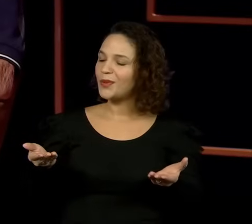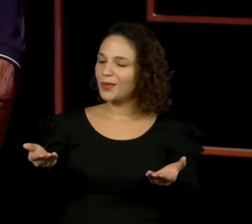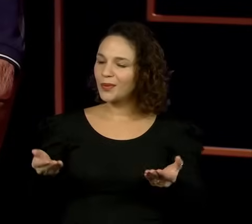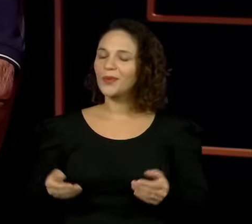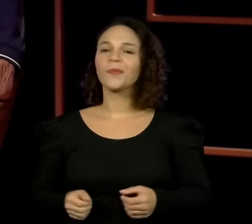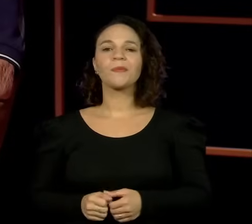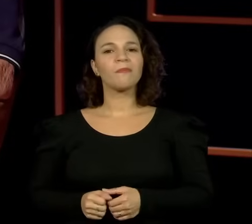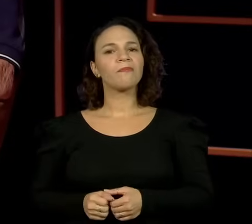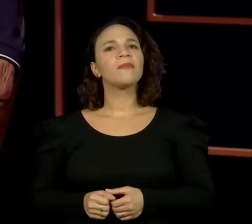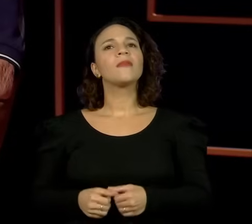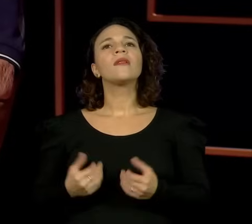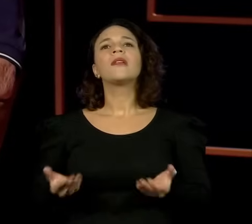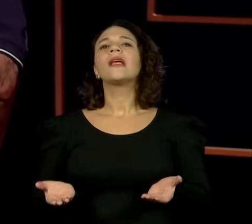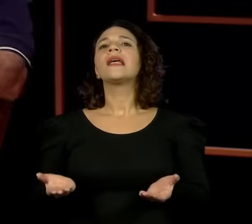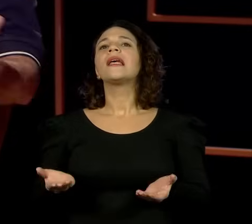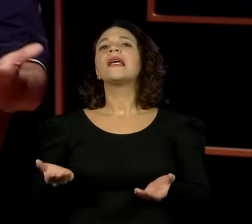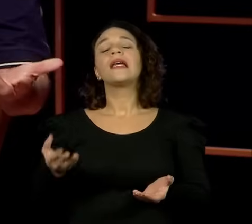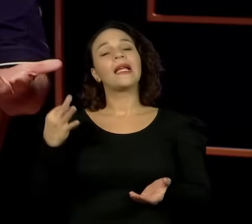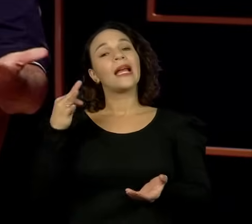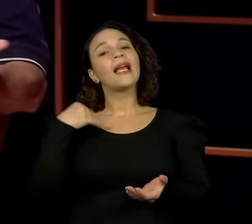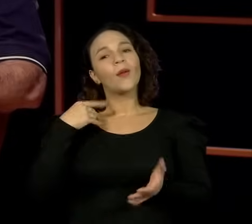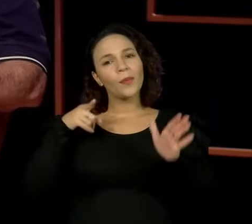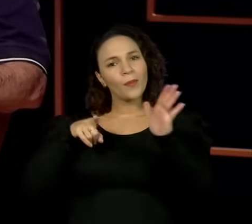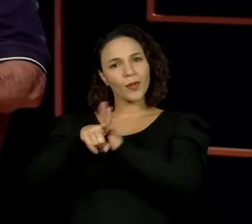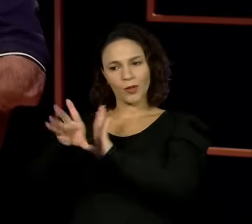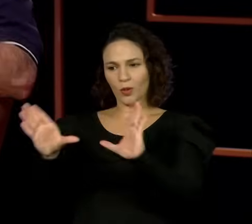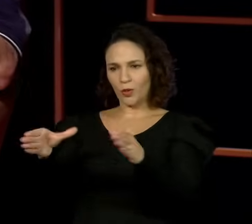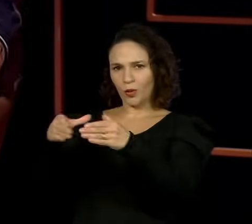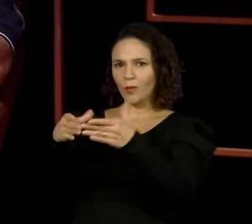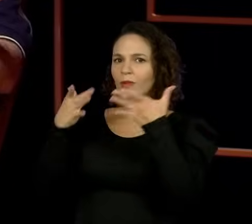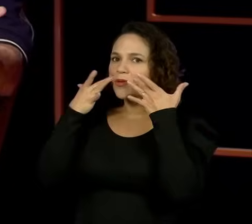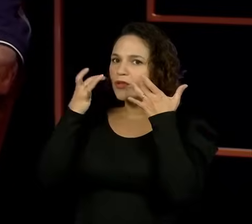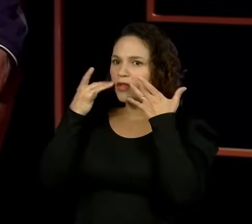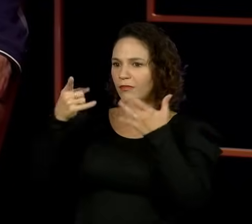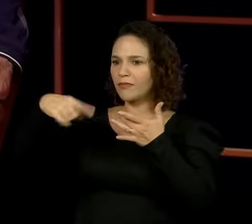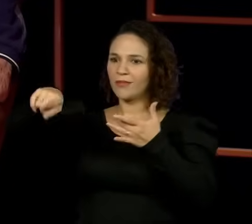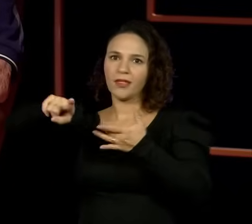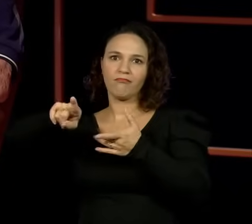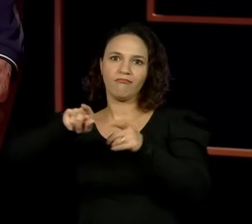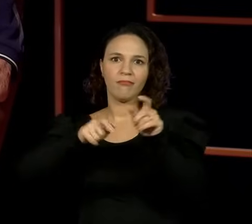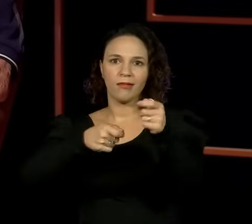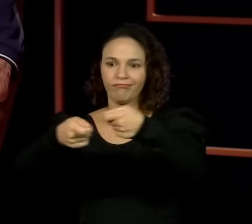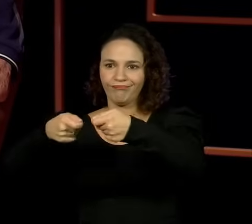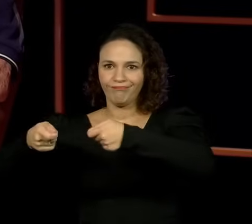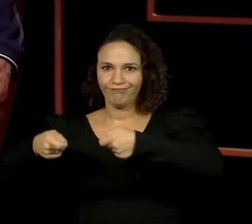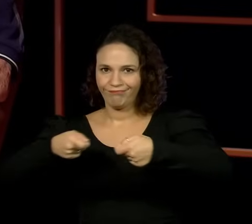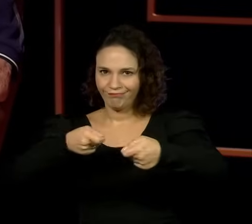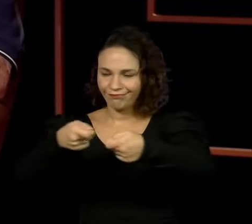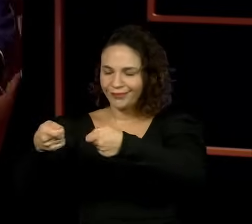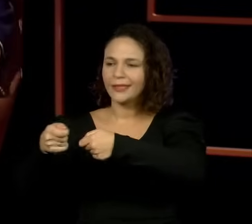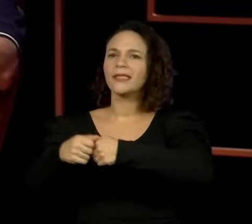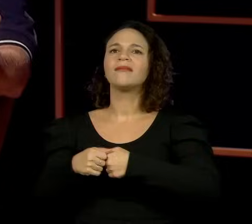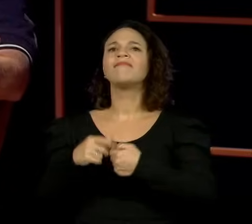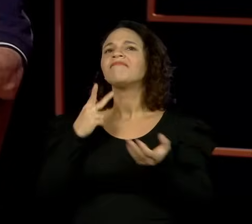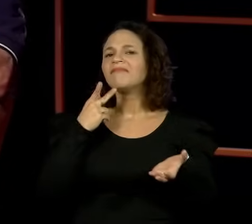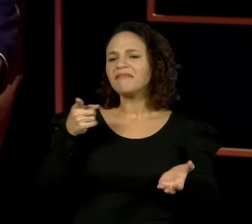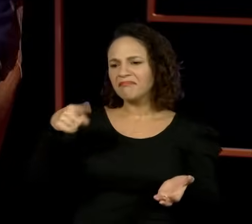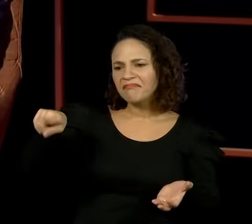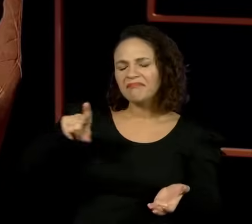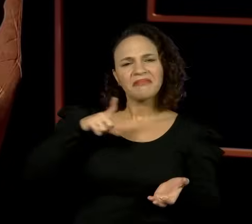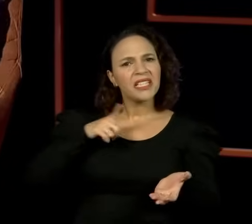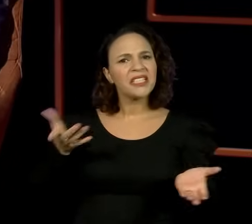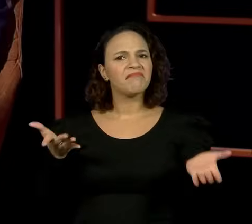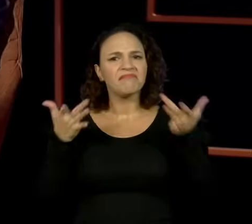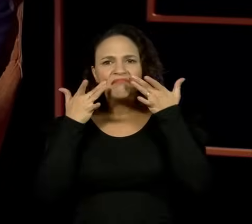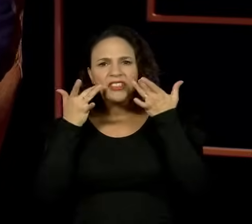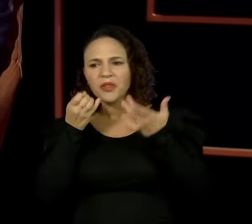Eu perguntei para o pessoal de teatro, porque eles que comandavam lá, se eles faziam um bom teatro,